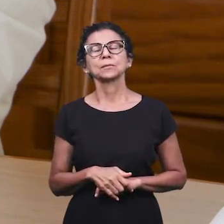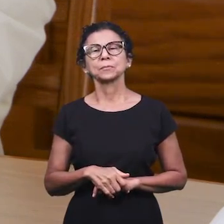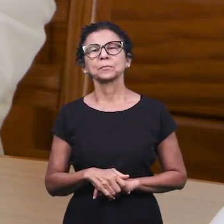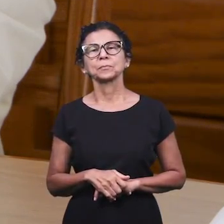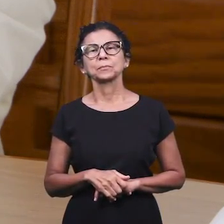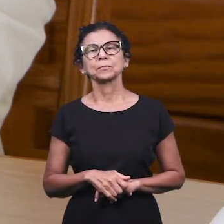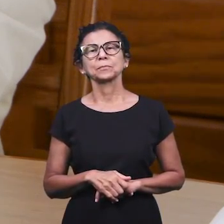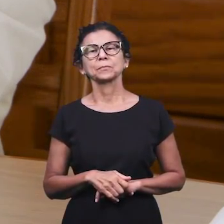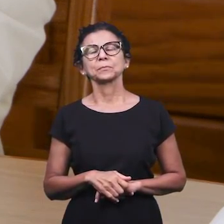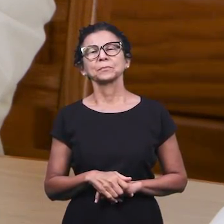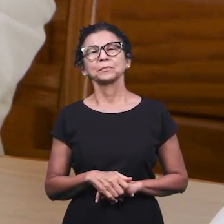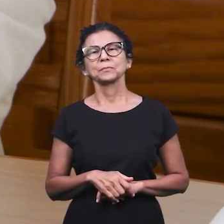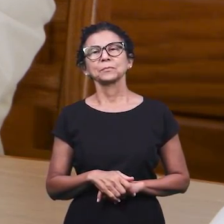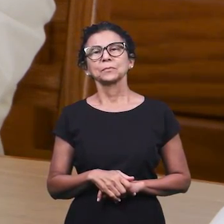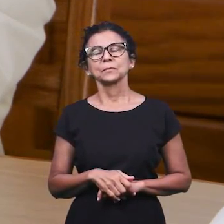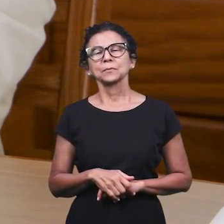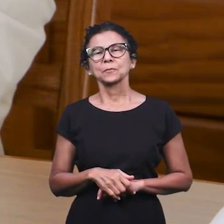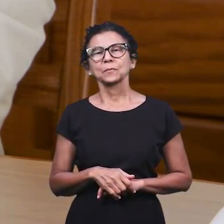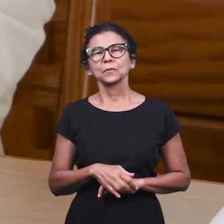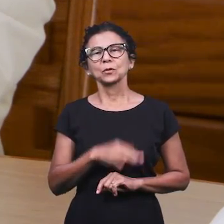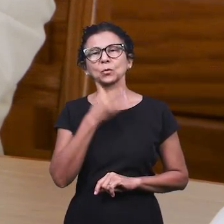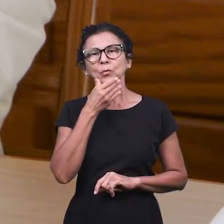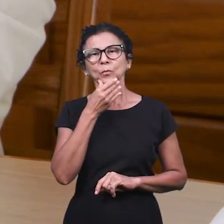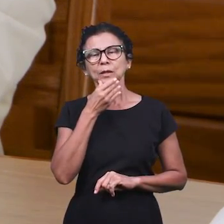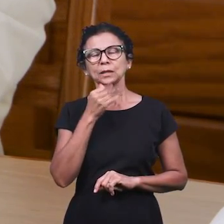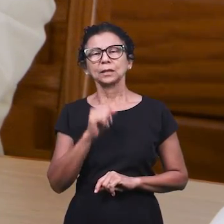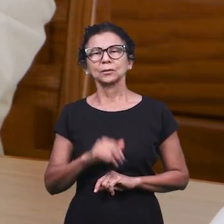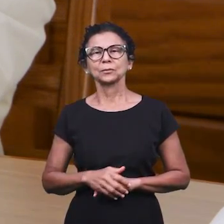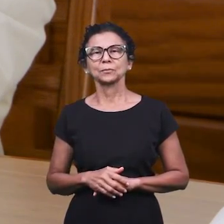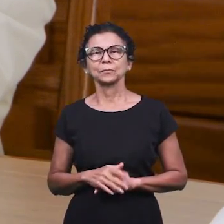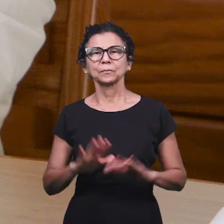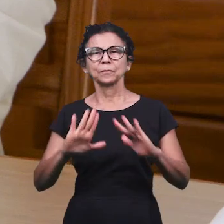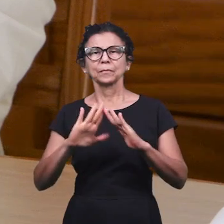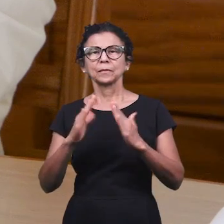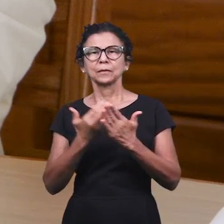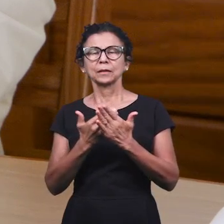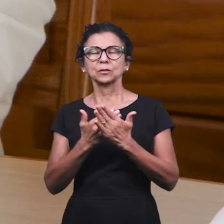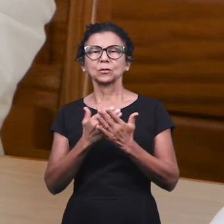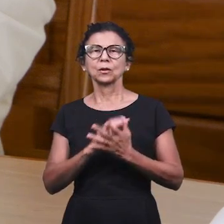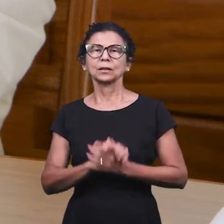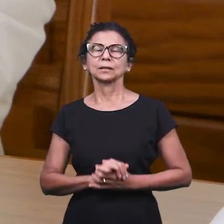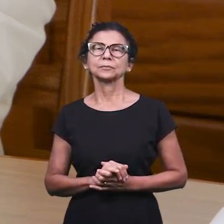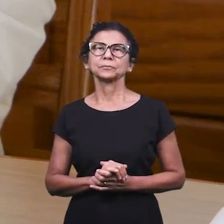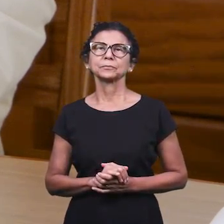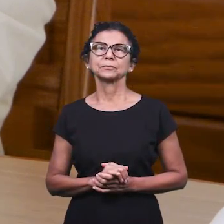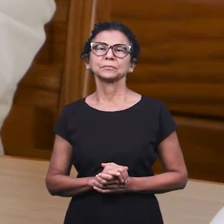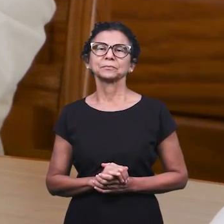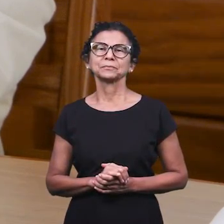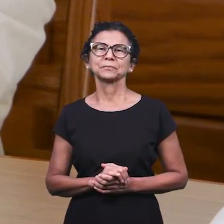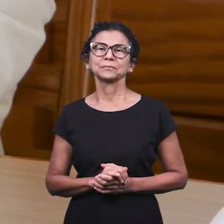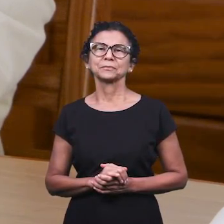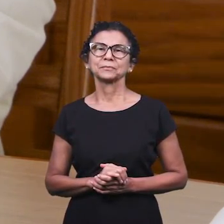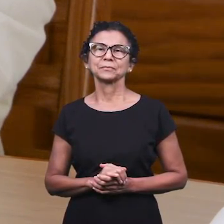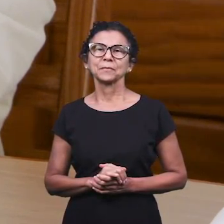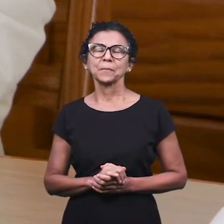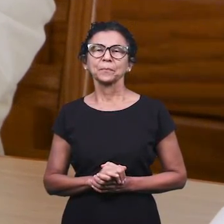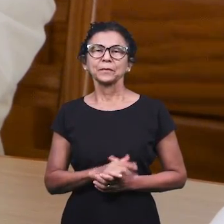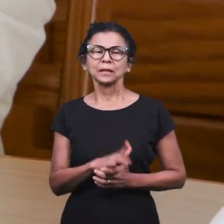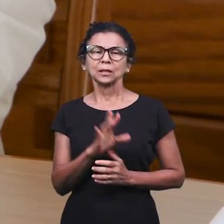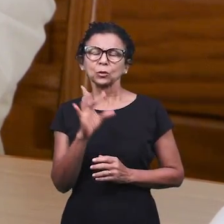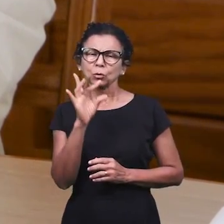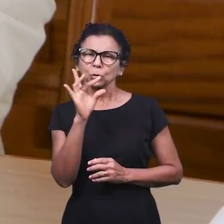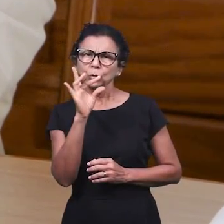Às vezes o pai defende o filho contra a professora está certíssimo no que está fazendo com o filho, querendo ajudar seu